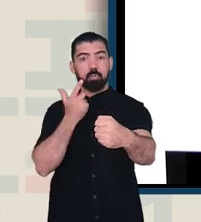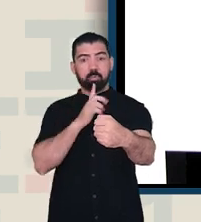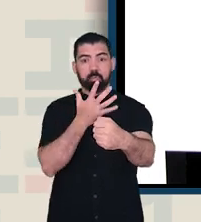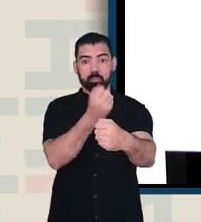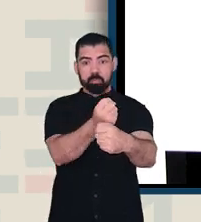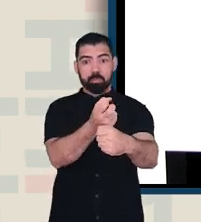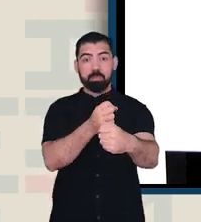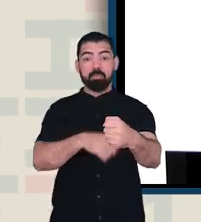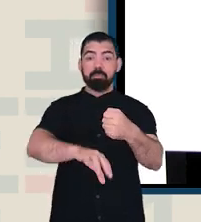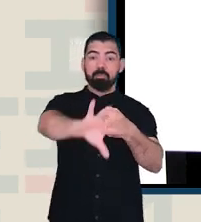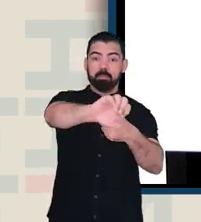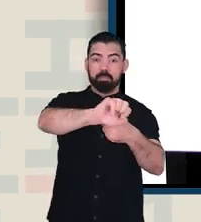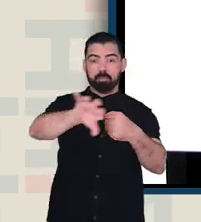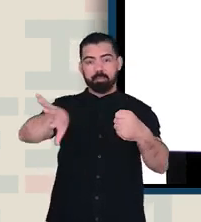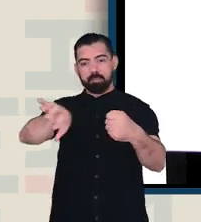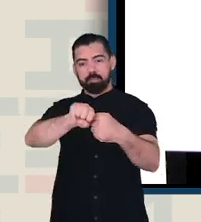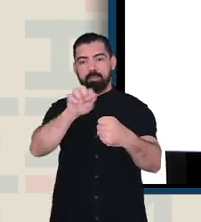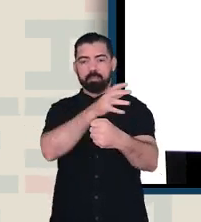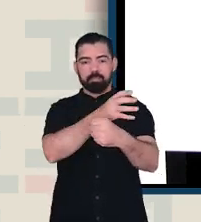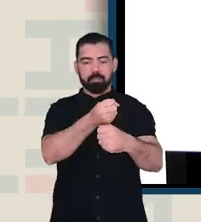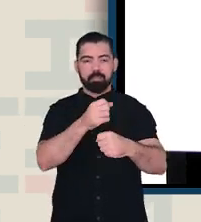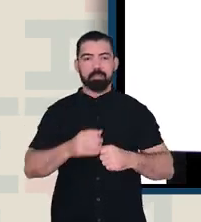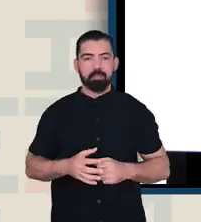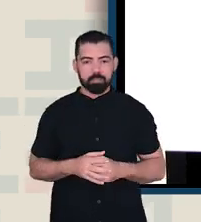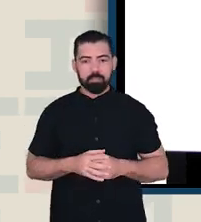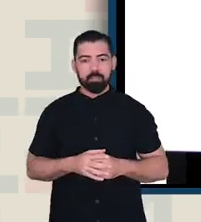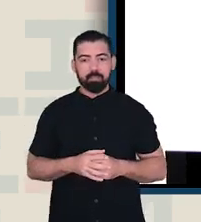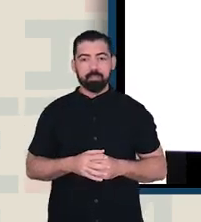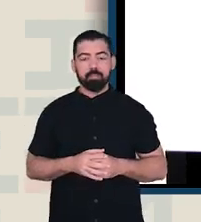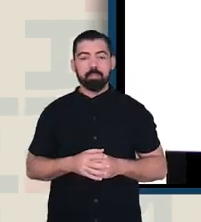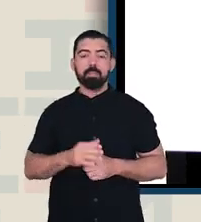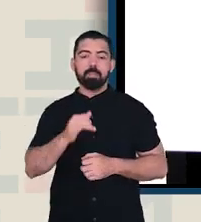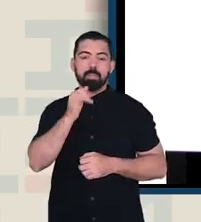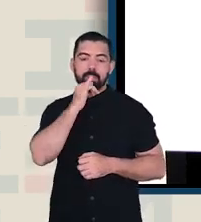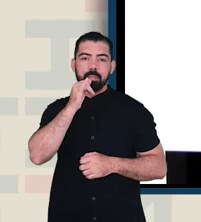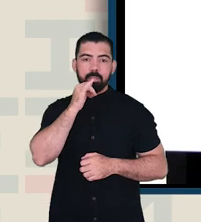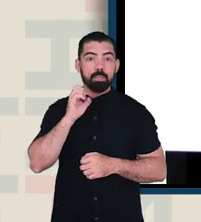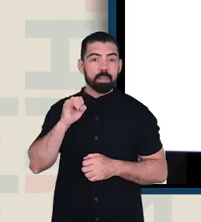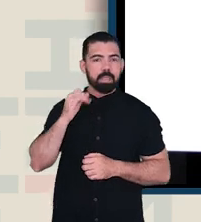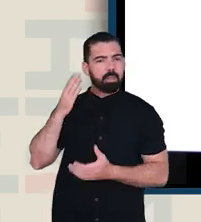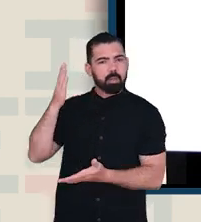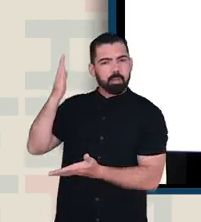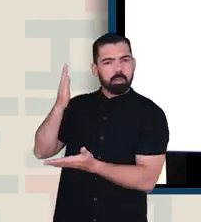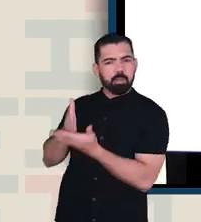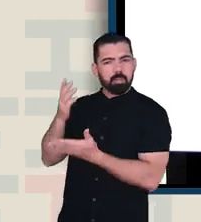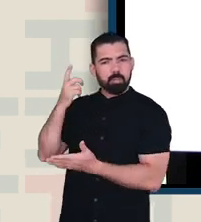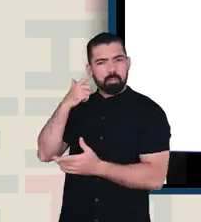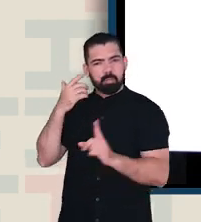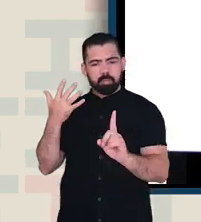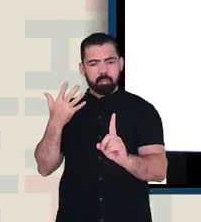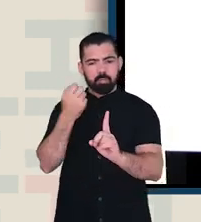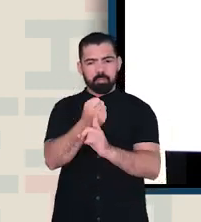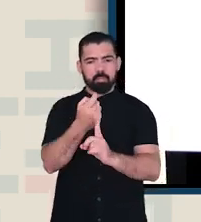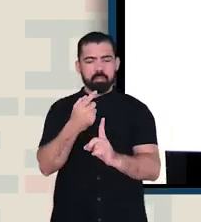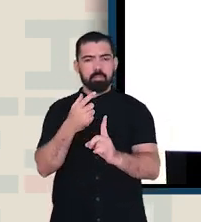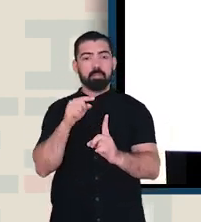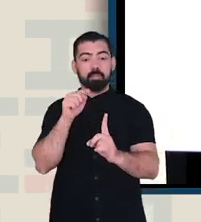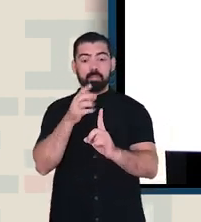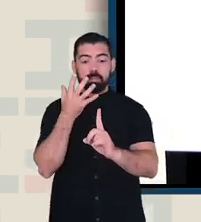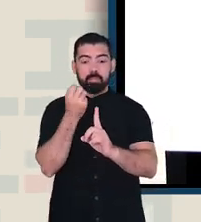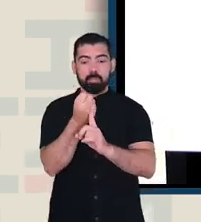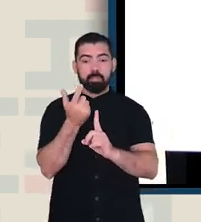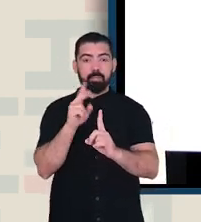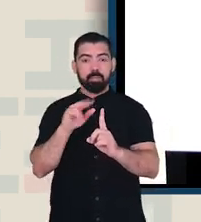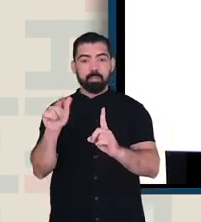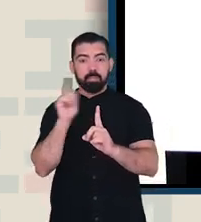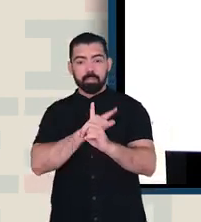um tijolo que vai bater, nós teríamos que entender qual que é o funcionamento do